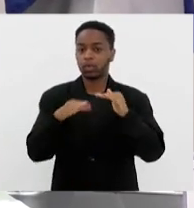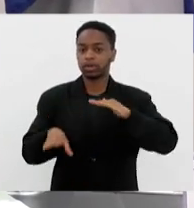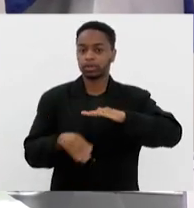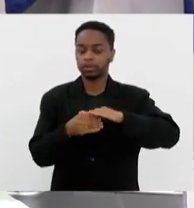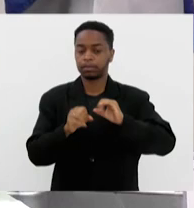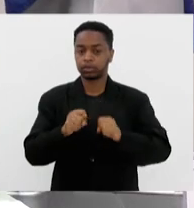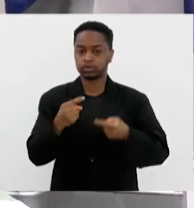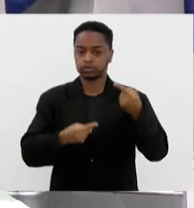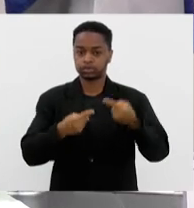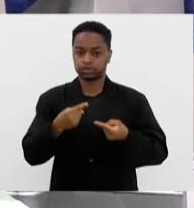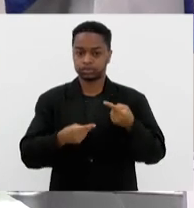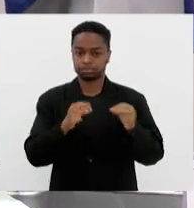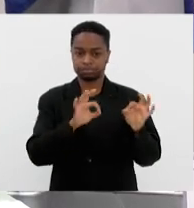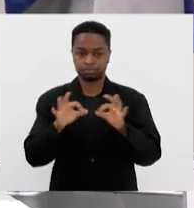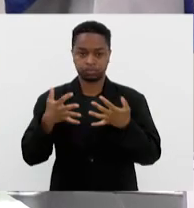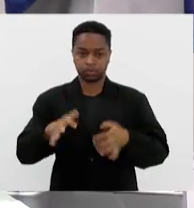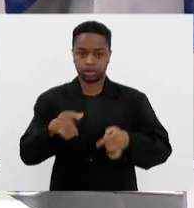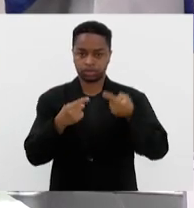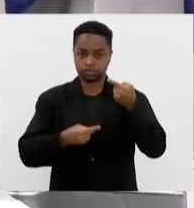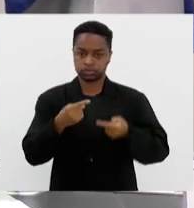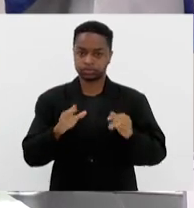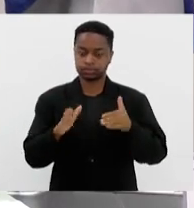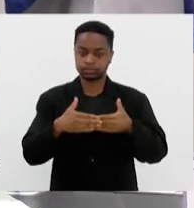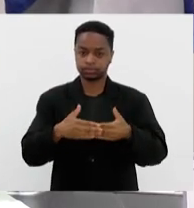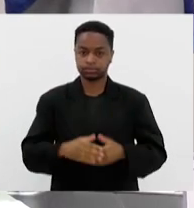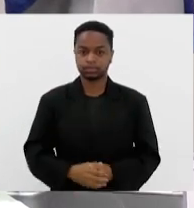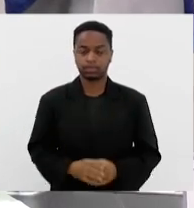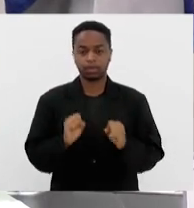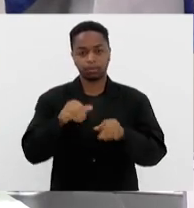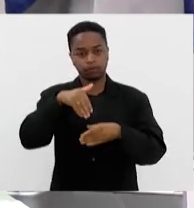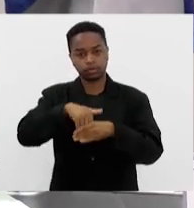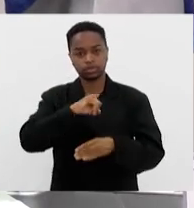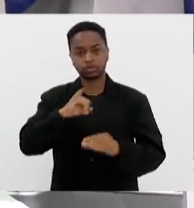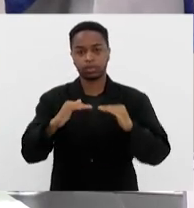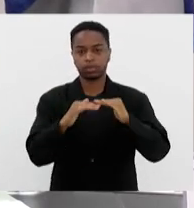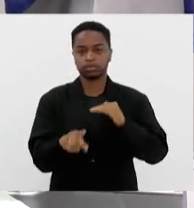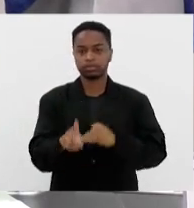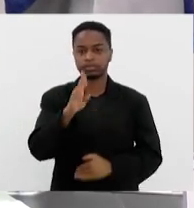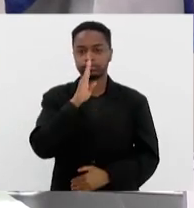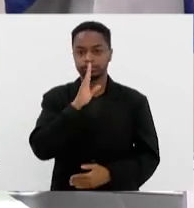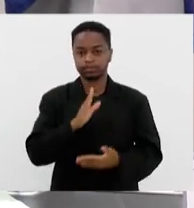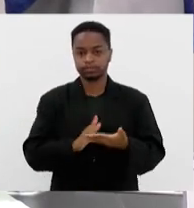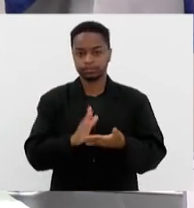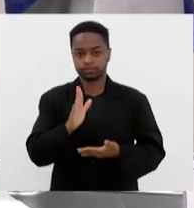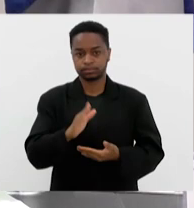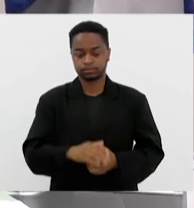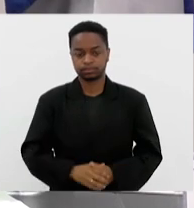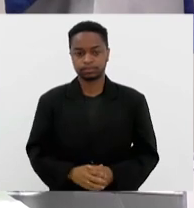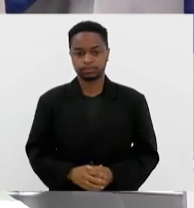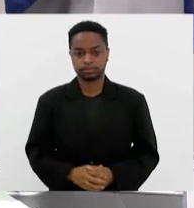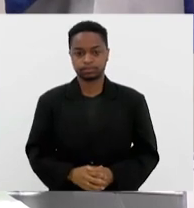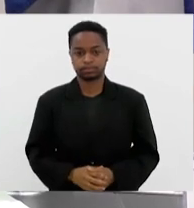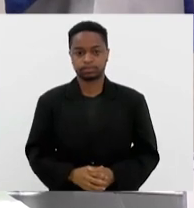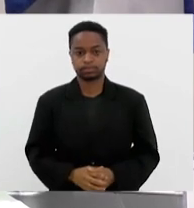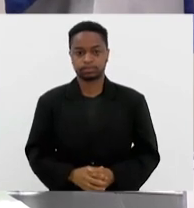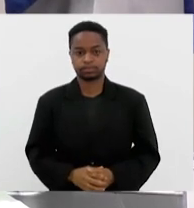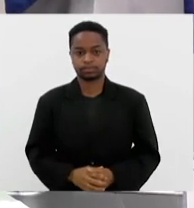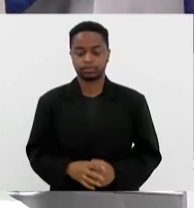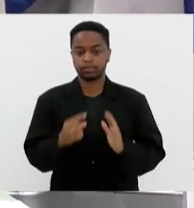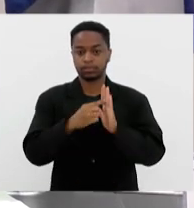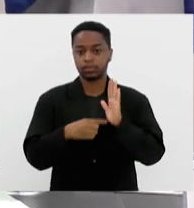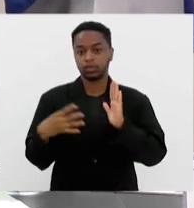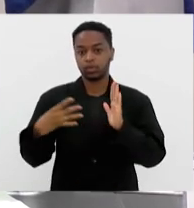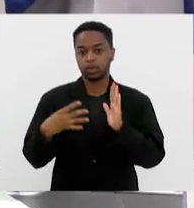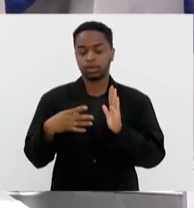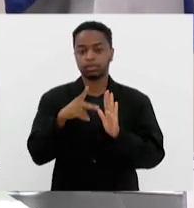Em discussão, não havendo quem queira discutir, encerrada a discussão. Em votação, senhores que aprovam, permaneçam como estão. Aprovado. Item 4 da